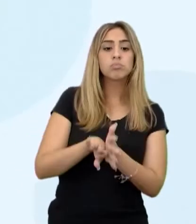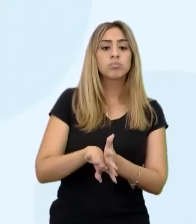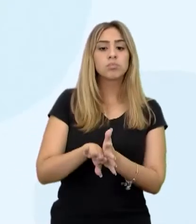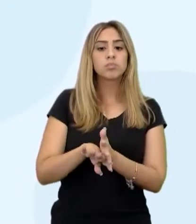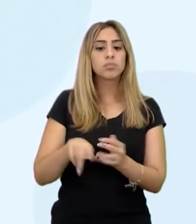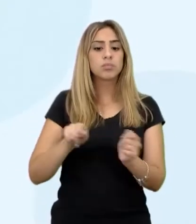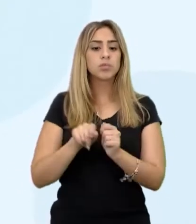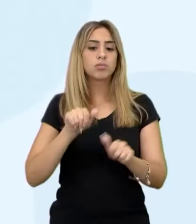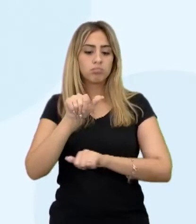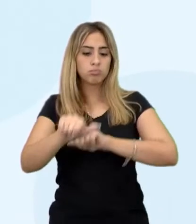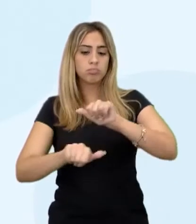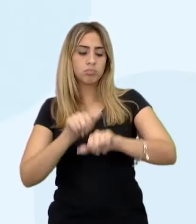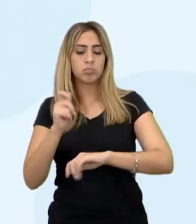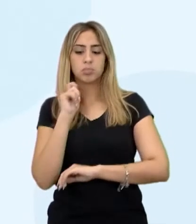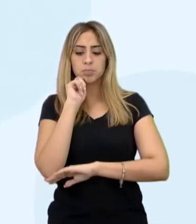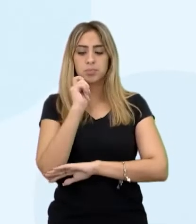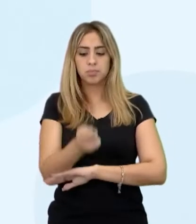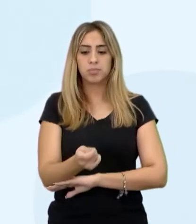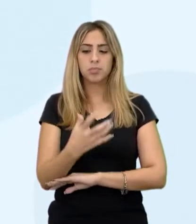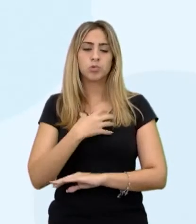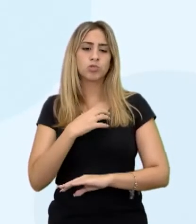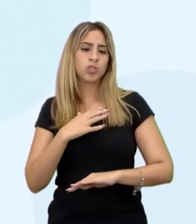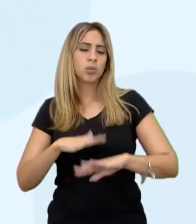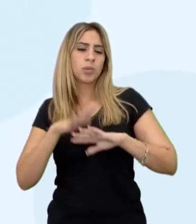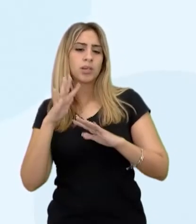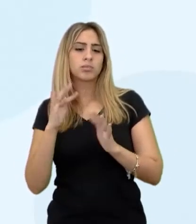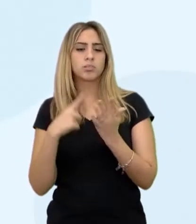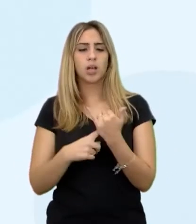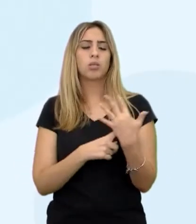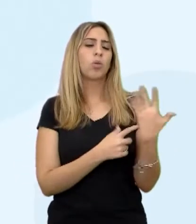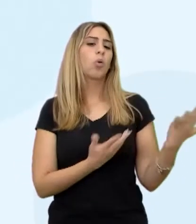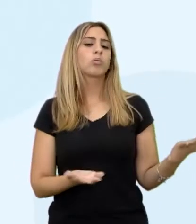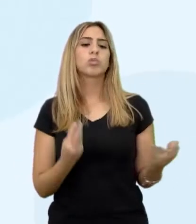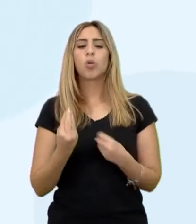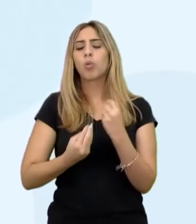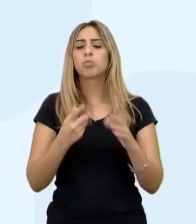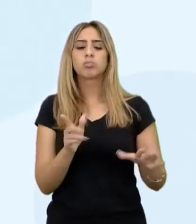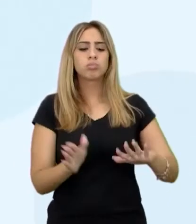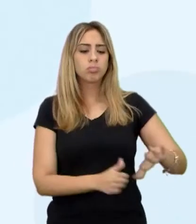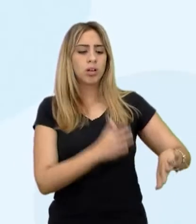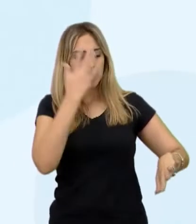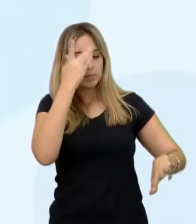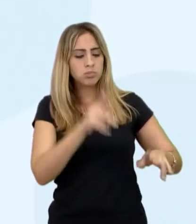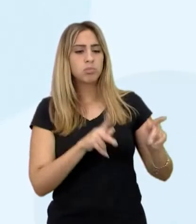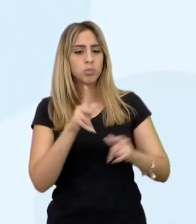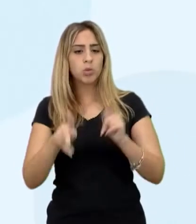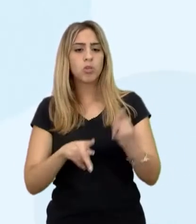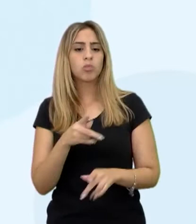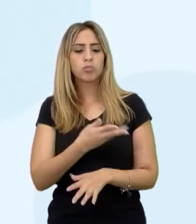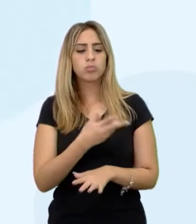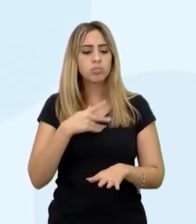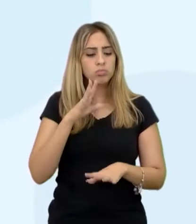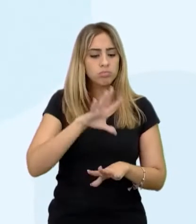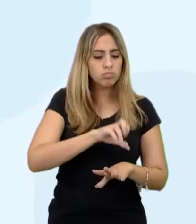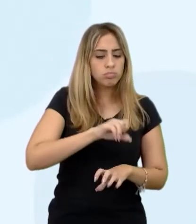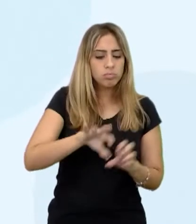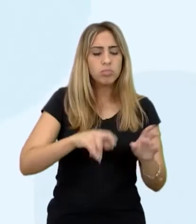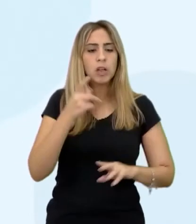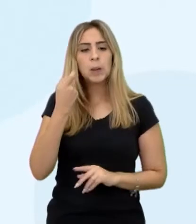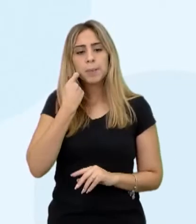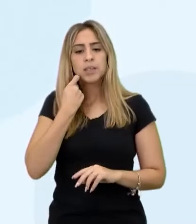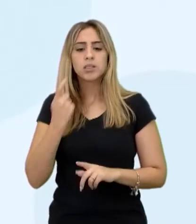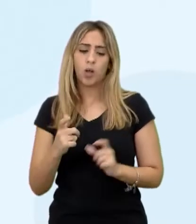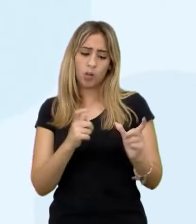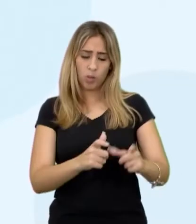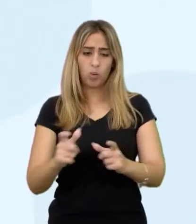e faz toda aquela pesca de maneira muito mais tecnológica. Como que ficam aqueles povos ribeirinhos que estavam ali? Então, é uma